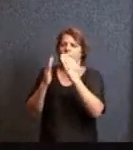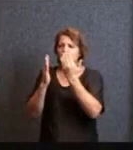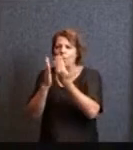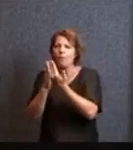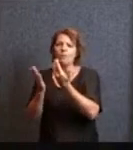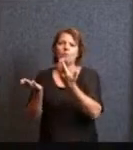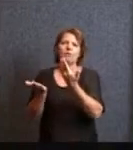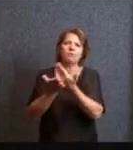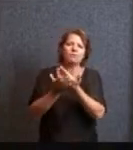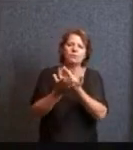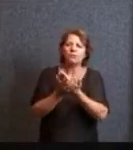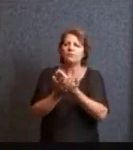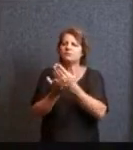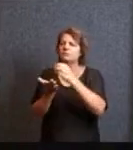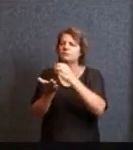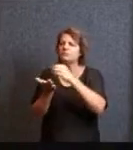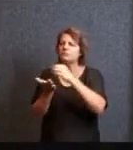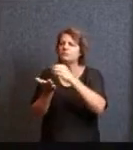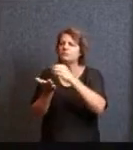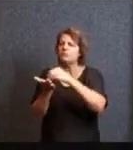precisa ser melhorado.